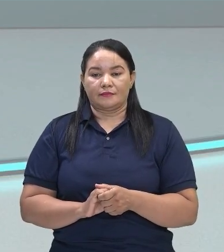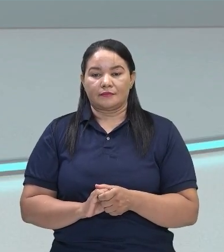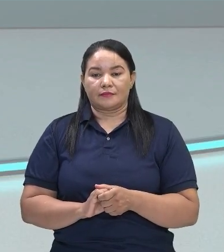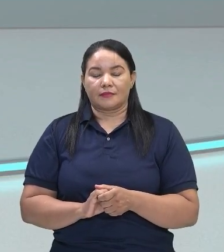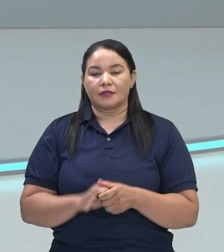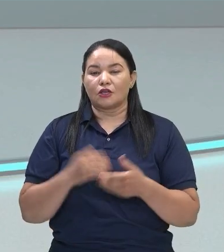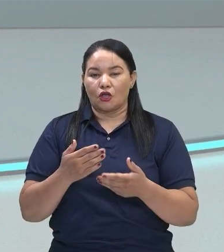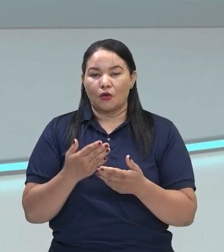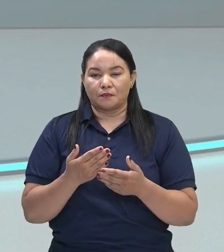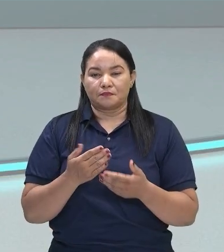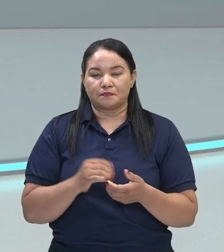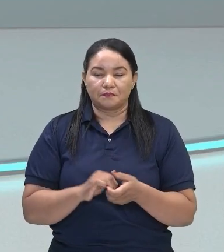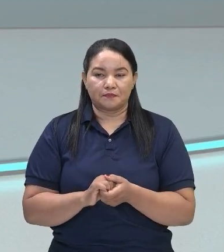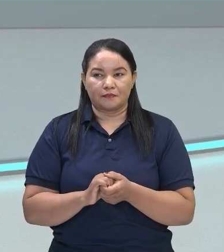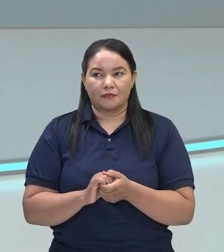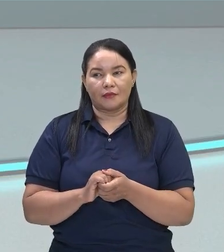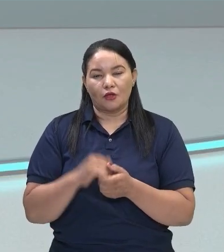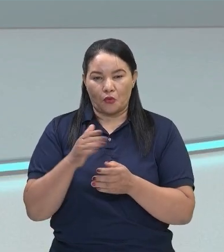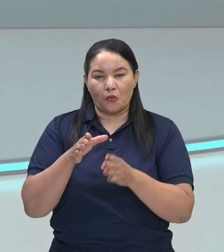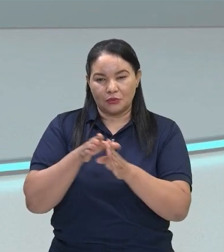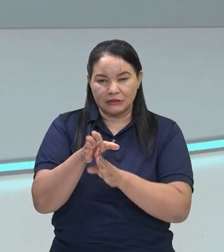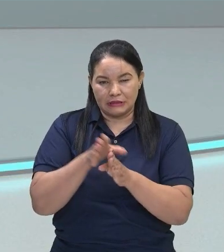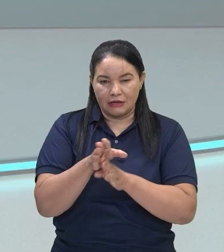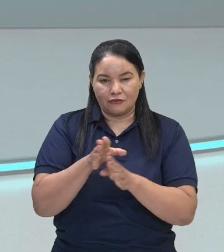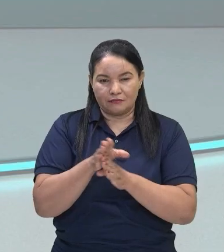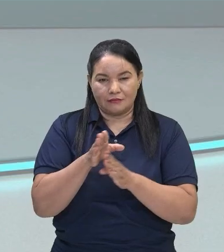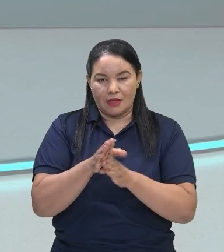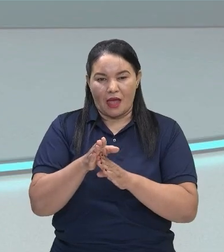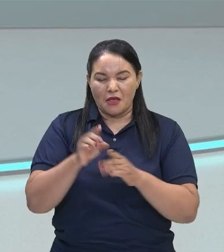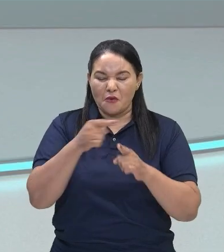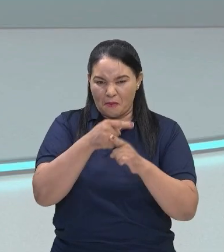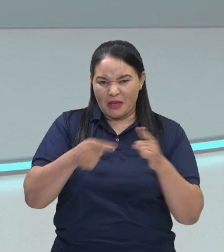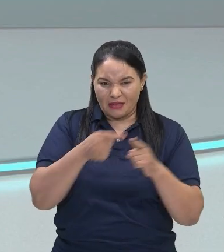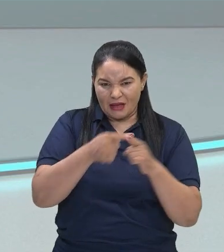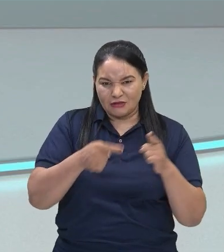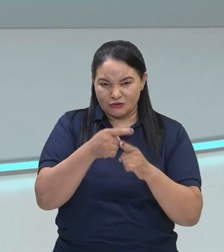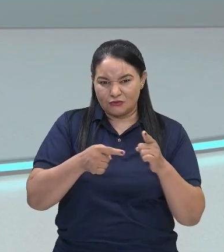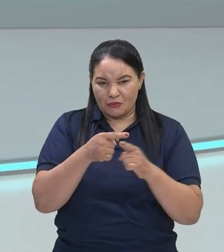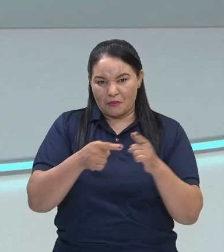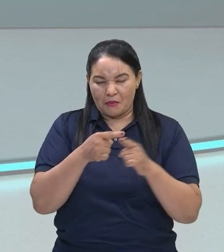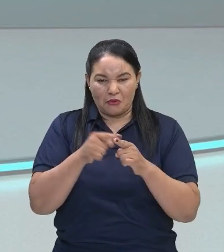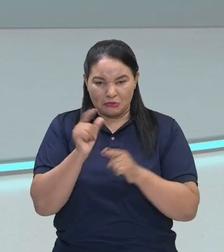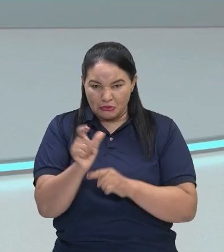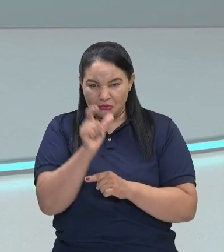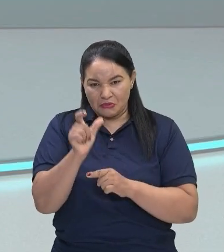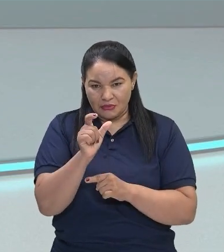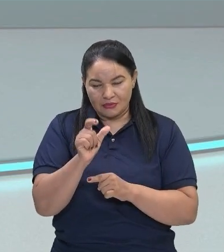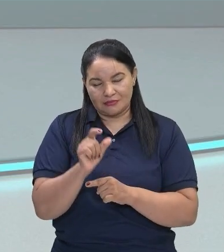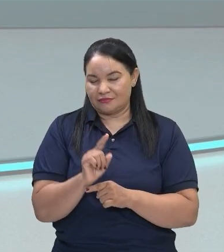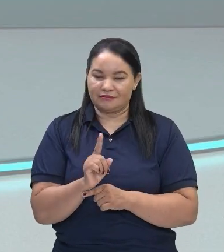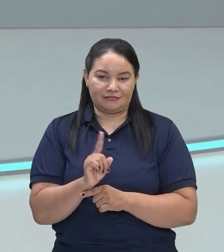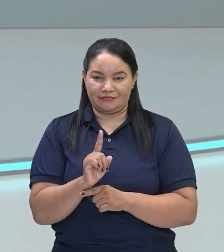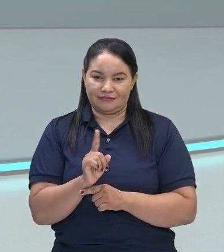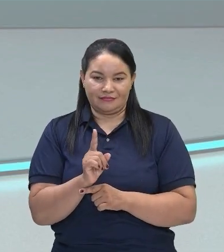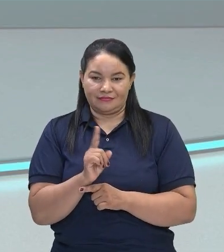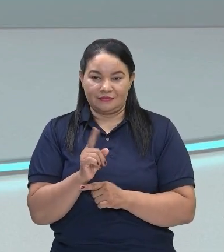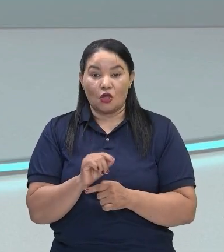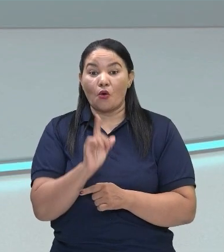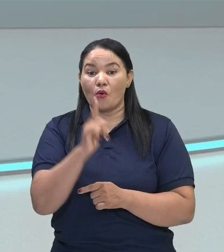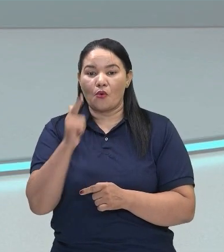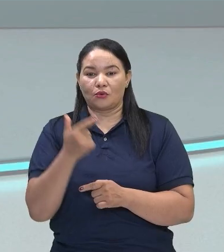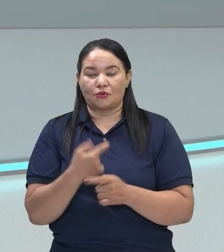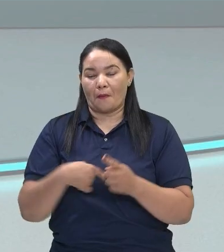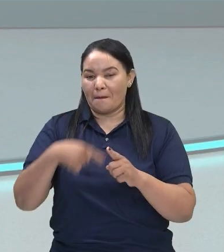um pedaço de conselho, né? Dá um conselho, tá? Ou então, a cup of coffee, repare que café é líquido, ele também